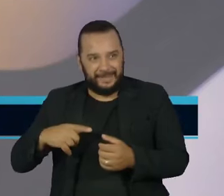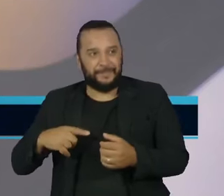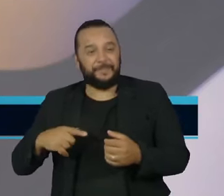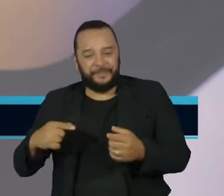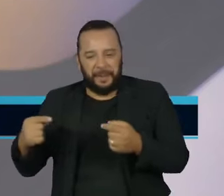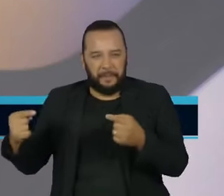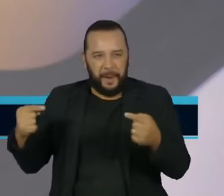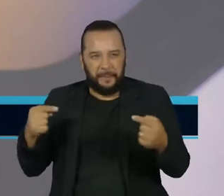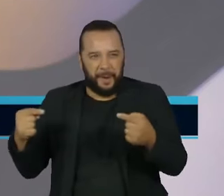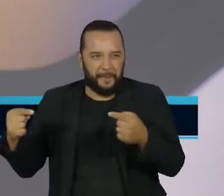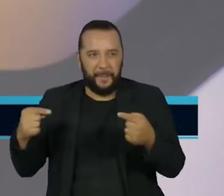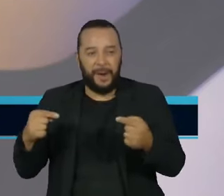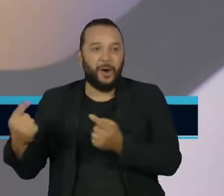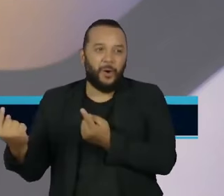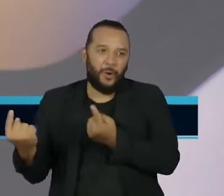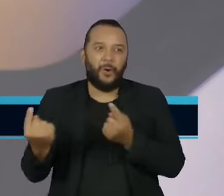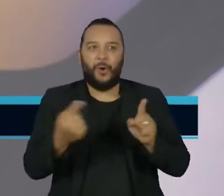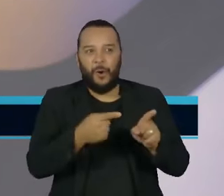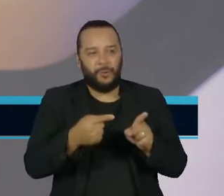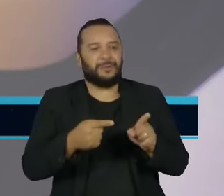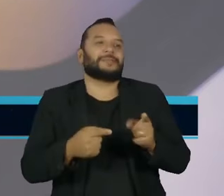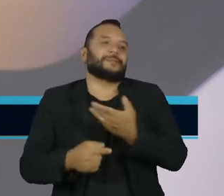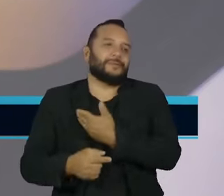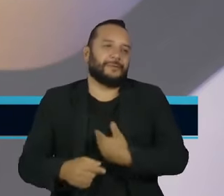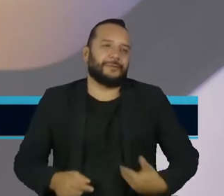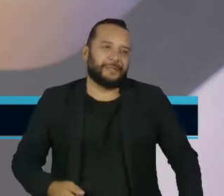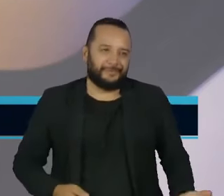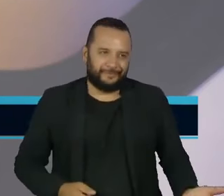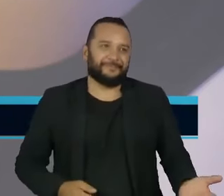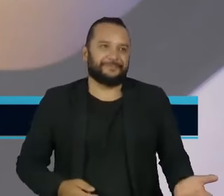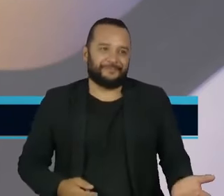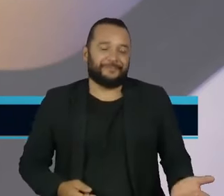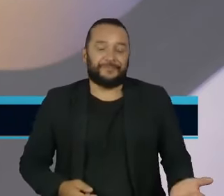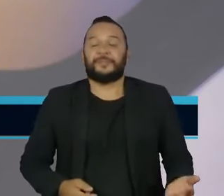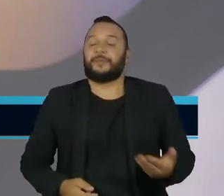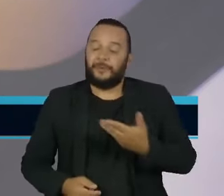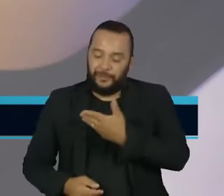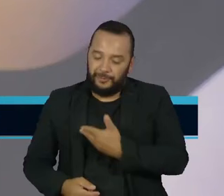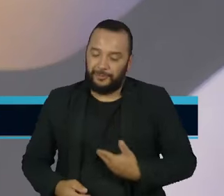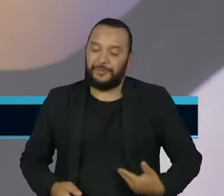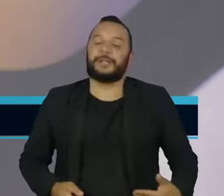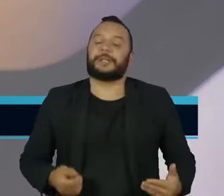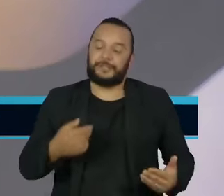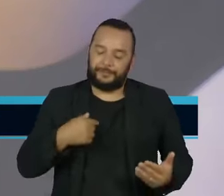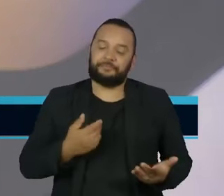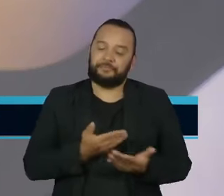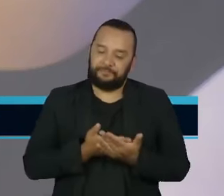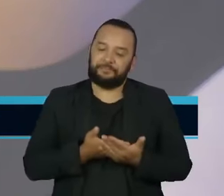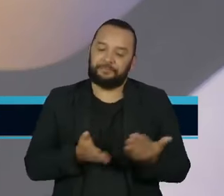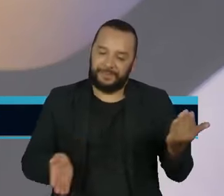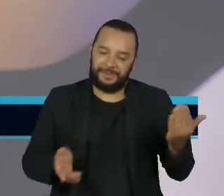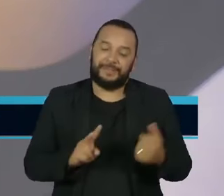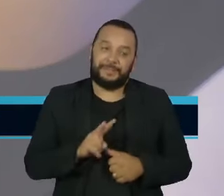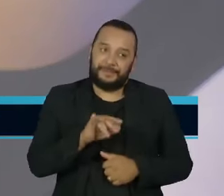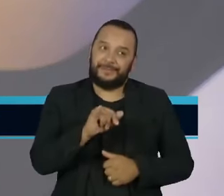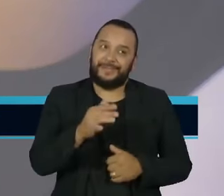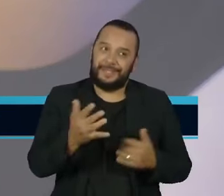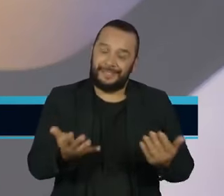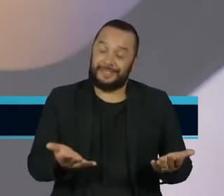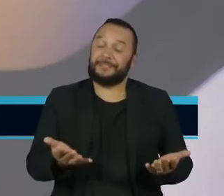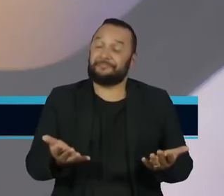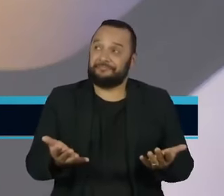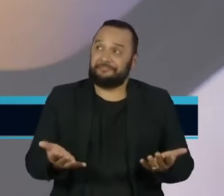desvantagem é possível que neste caso o governo sofra uma derrota política importante não me parece que seja o mais